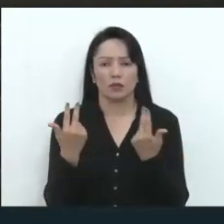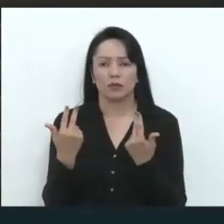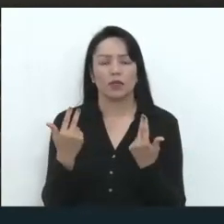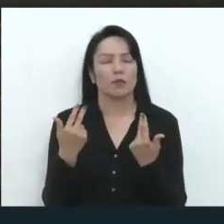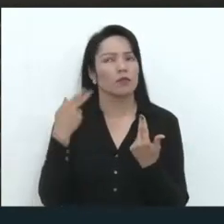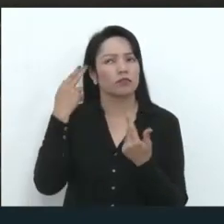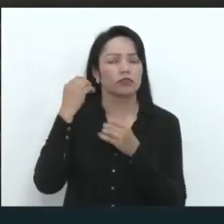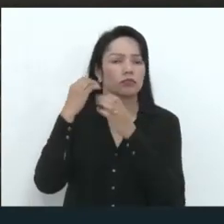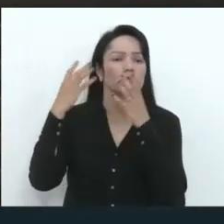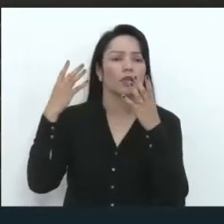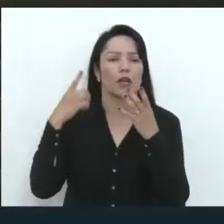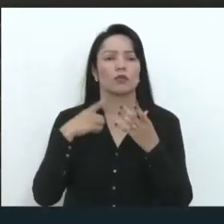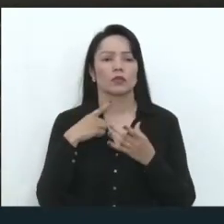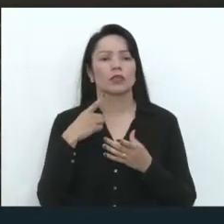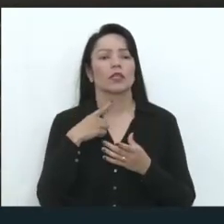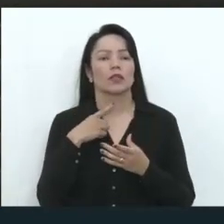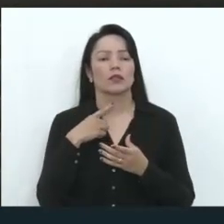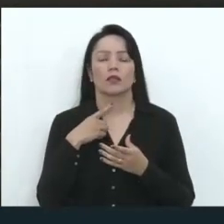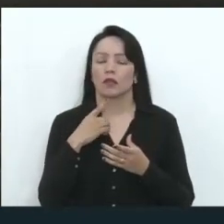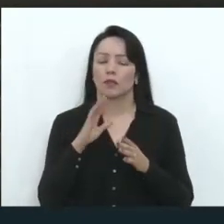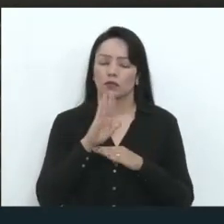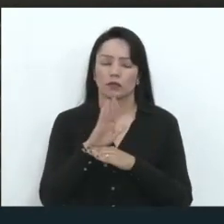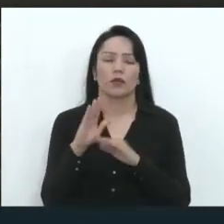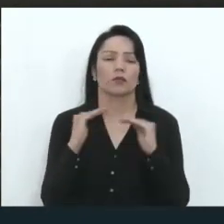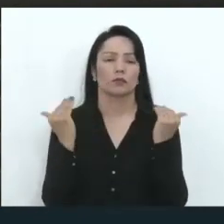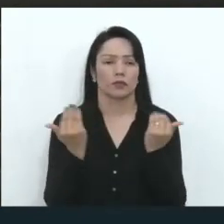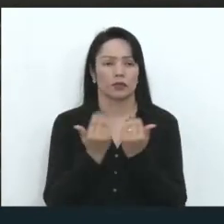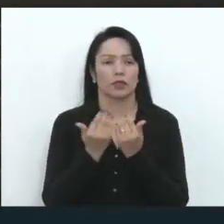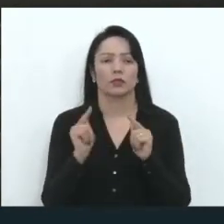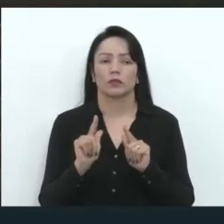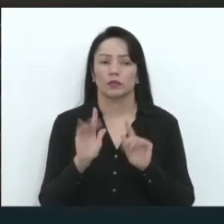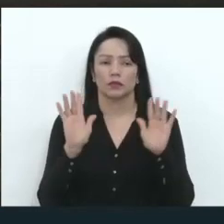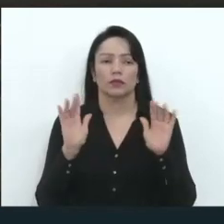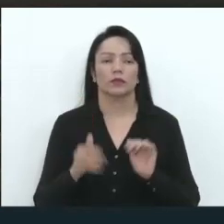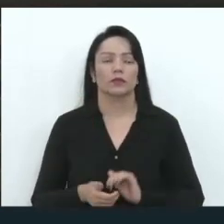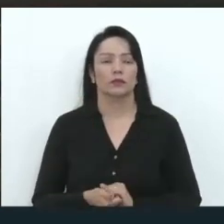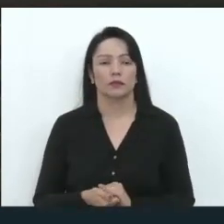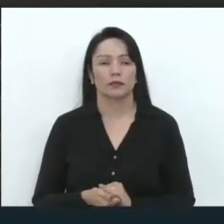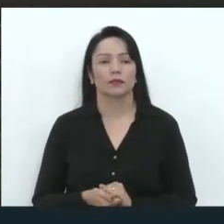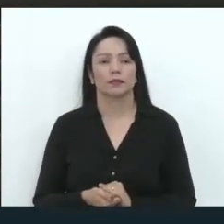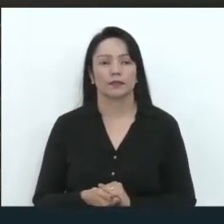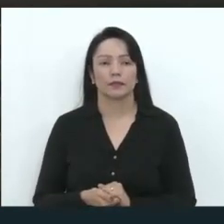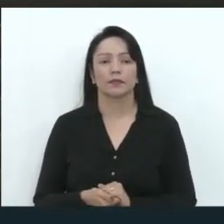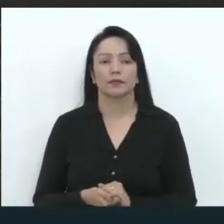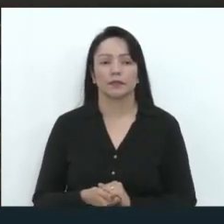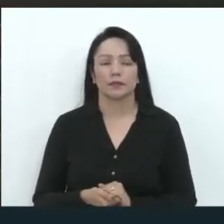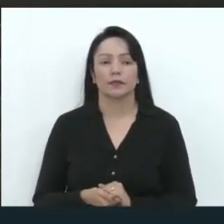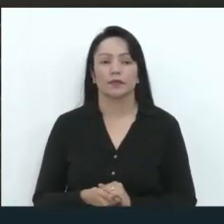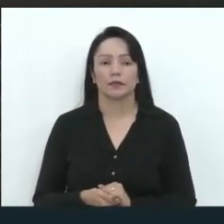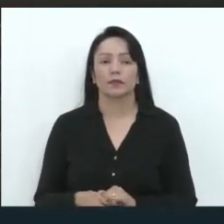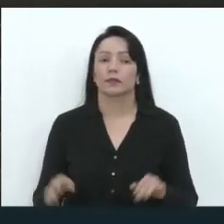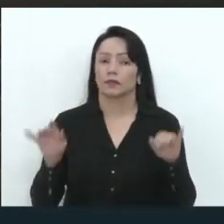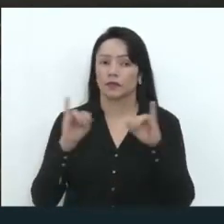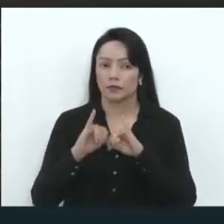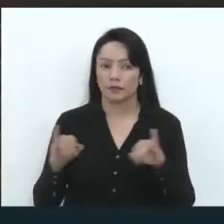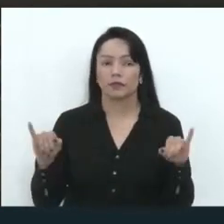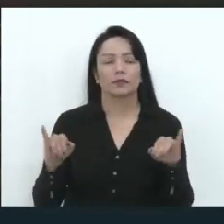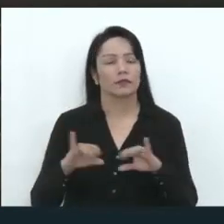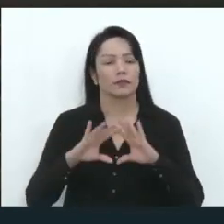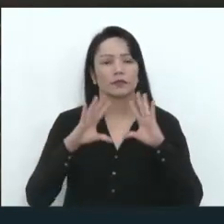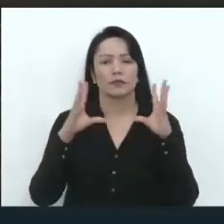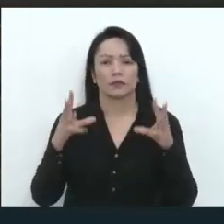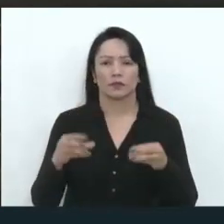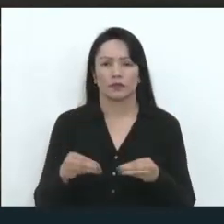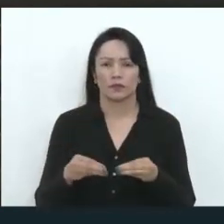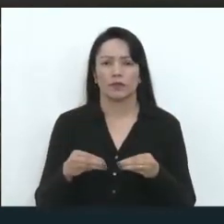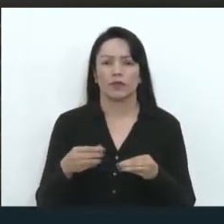que eu tenho em favor da nossa comunidade guarulhense. E quero dizer para todos que eu